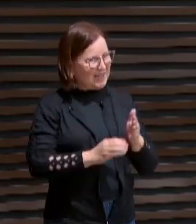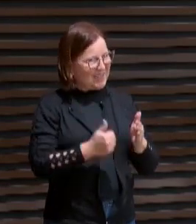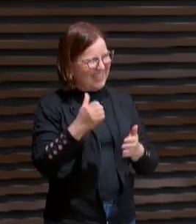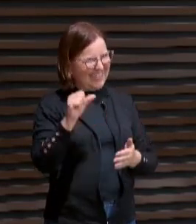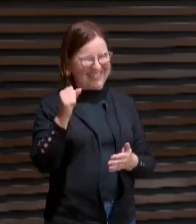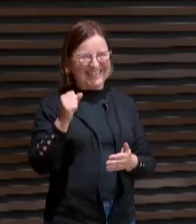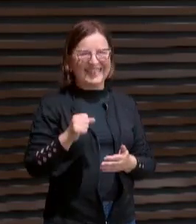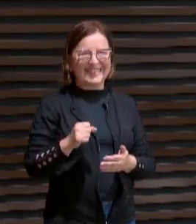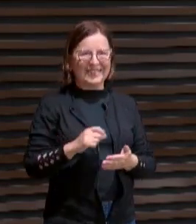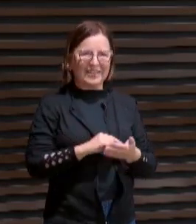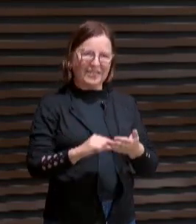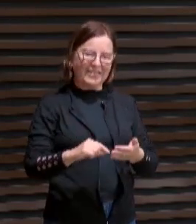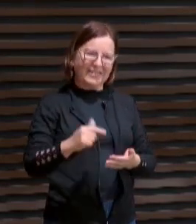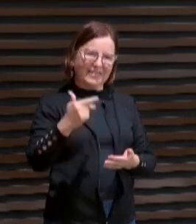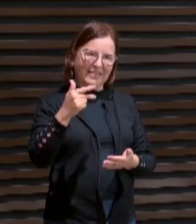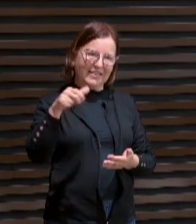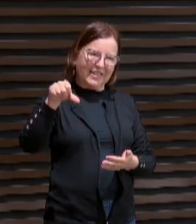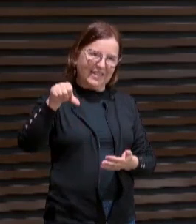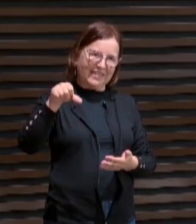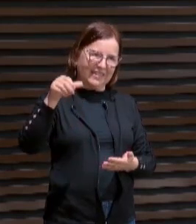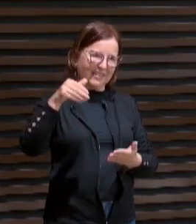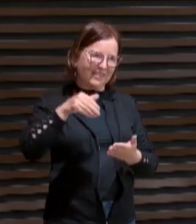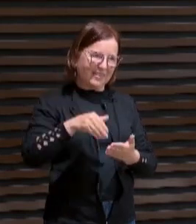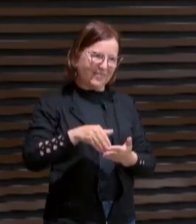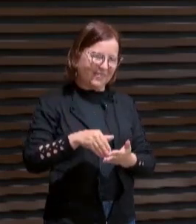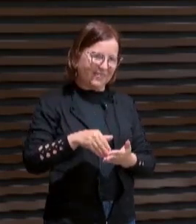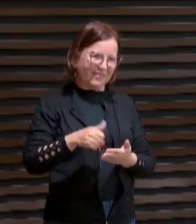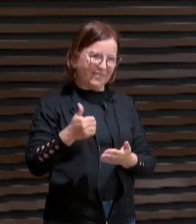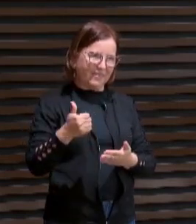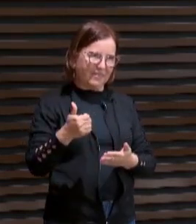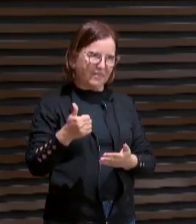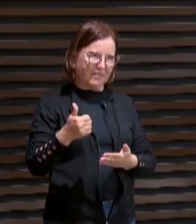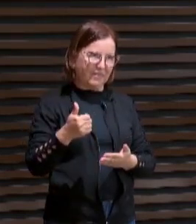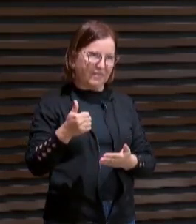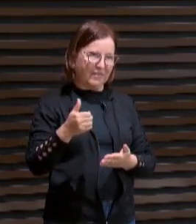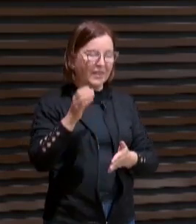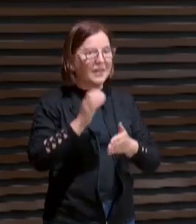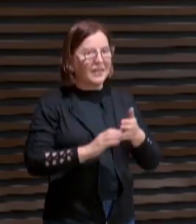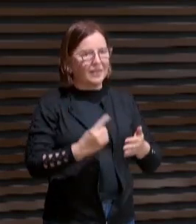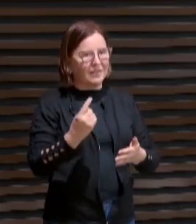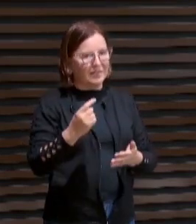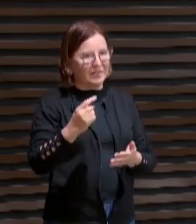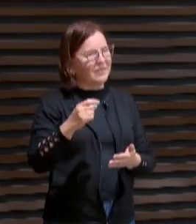Capítulo 18, 39 até o 19, 6.